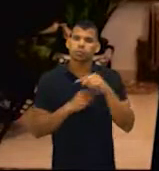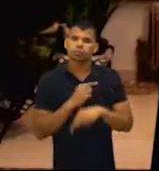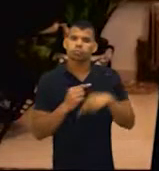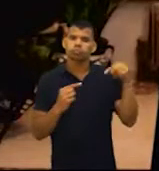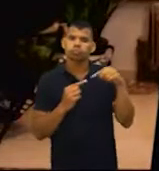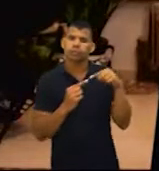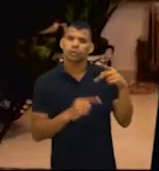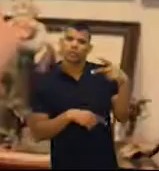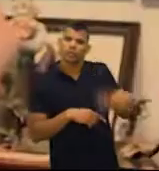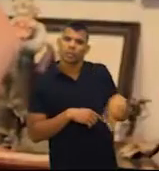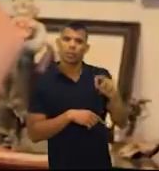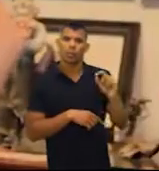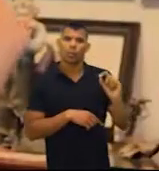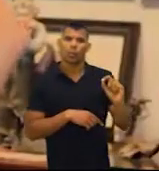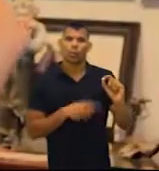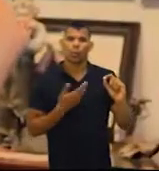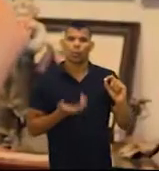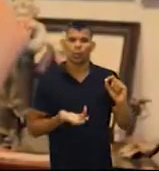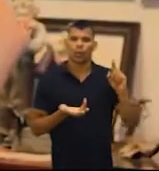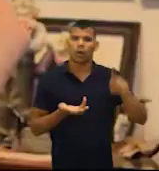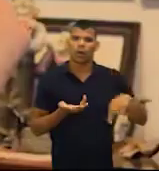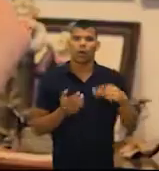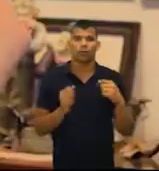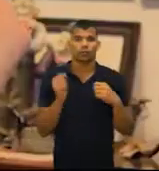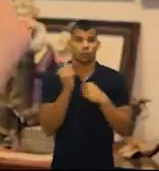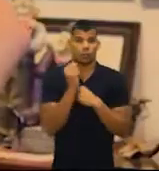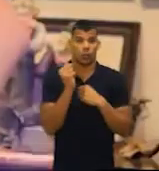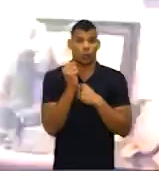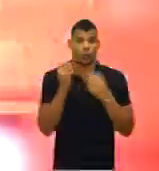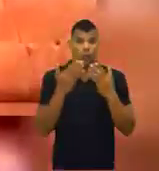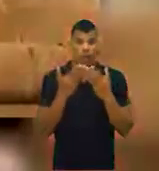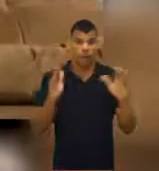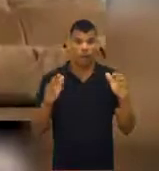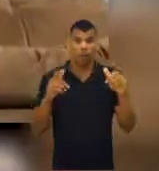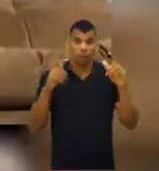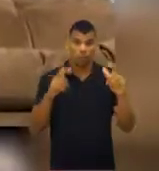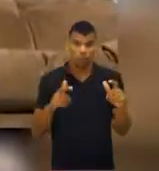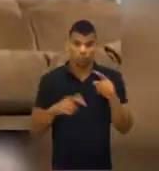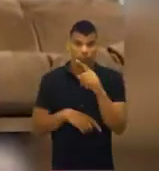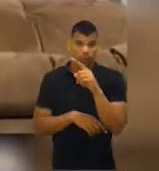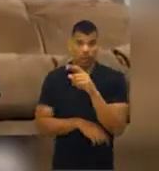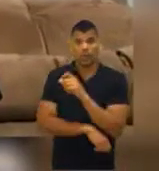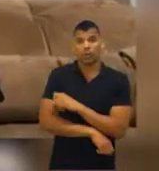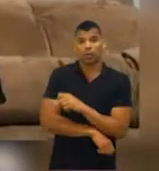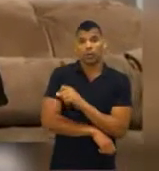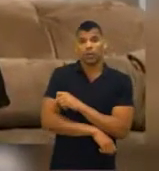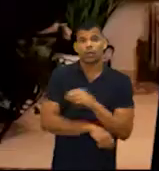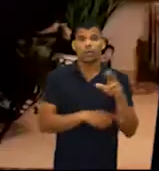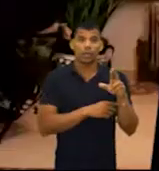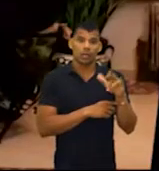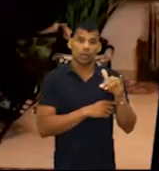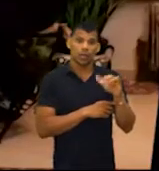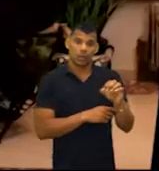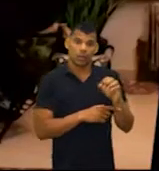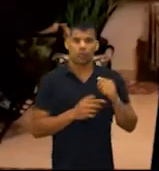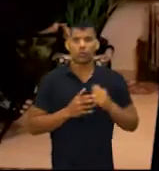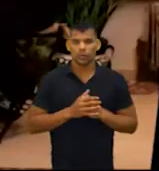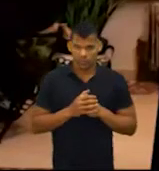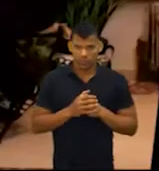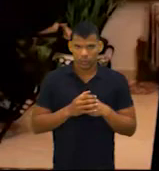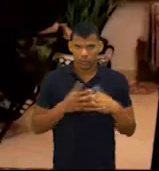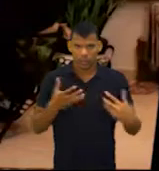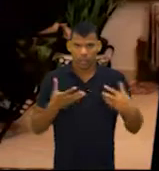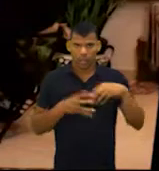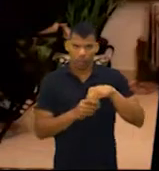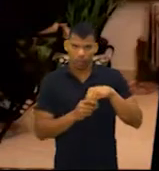de movimentar um pequeno shopping que foi inaugurado na Gávea. E aí ele resolveu botar uma boate lá dentro do shopping, no